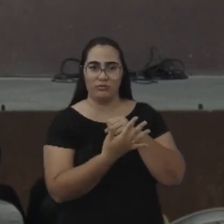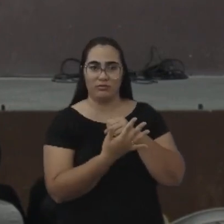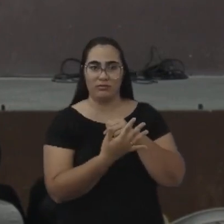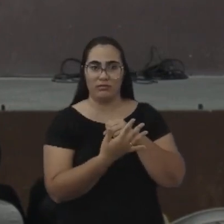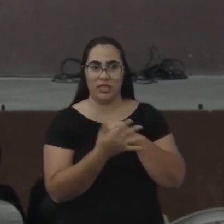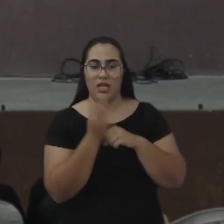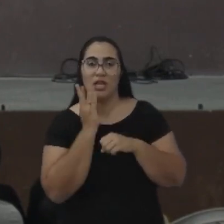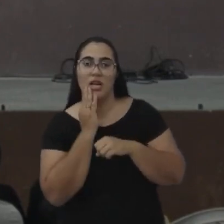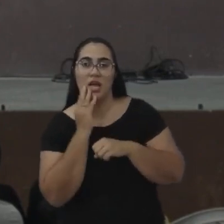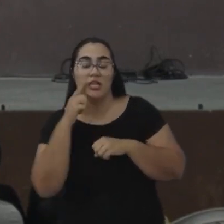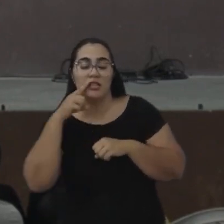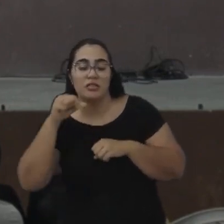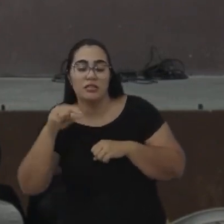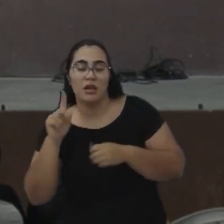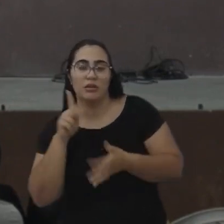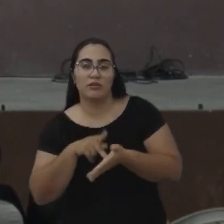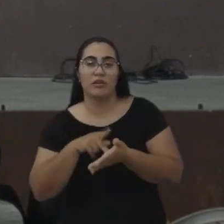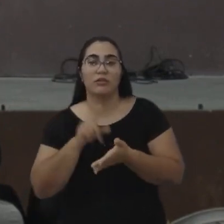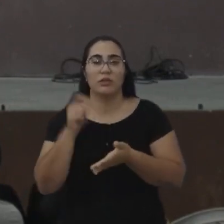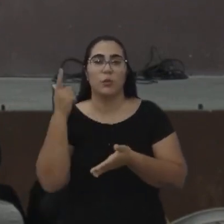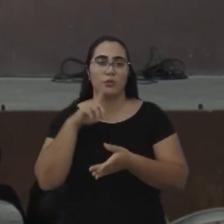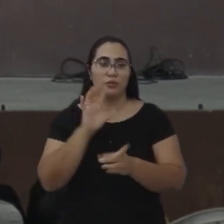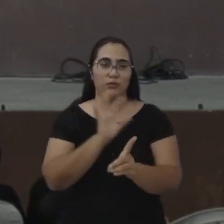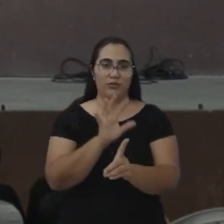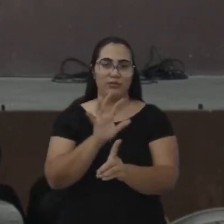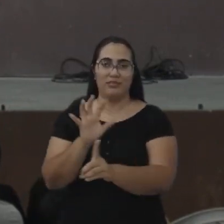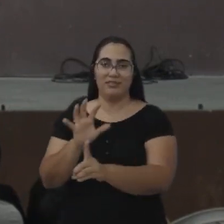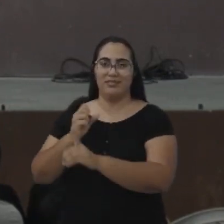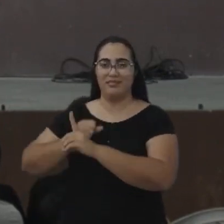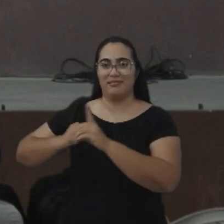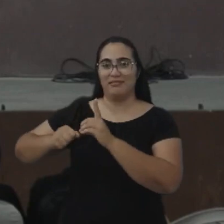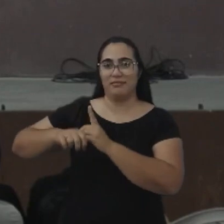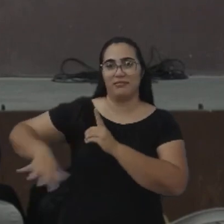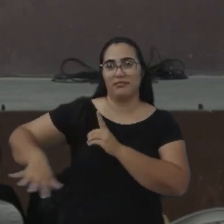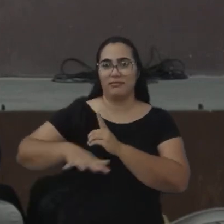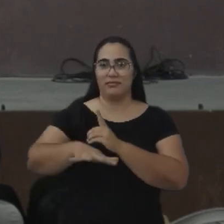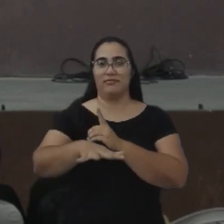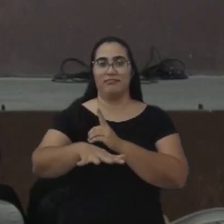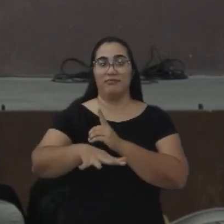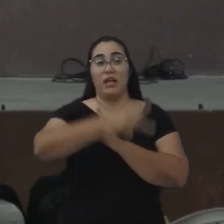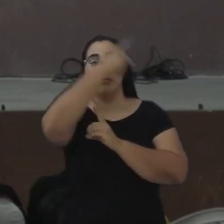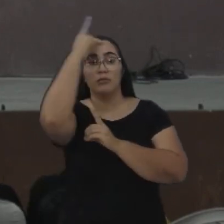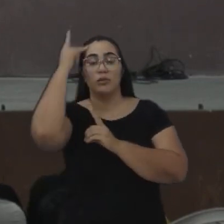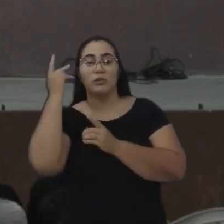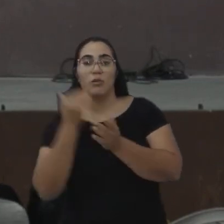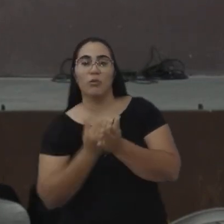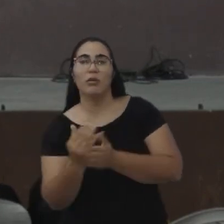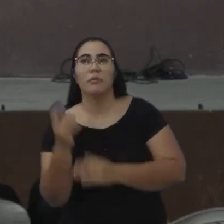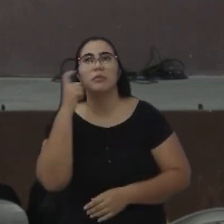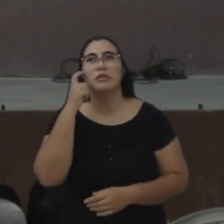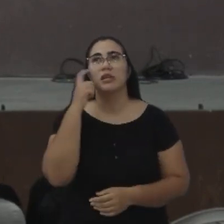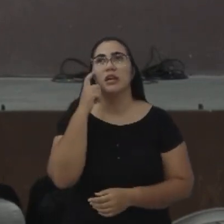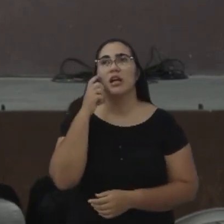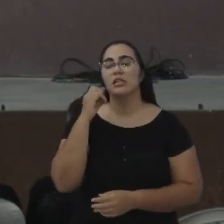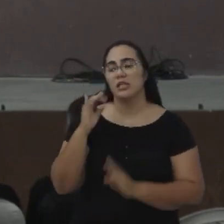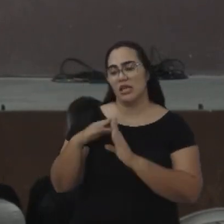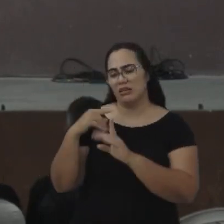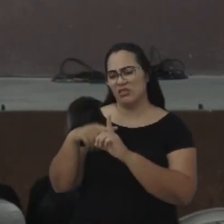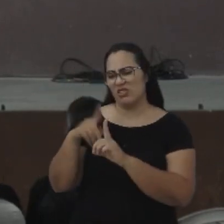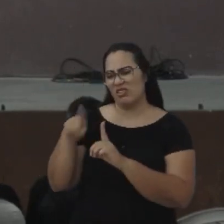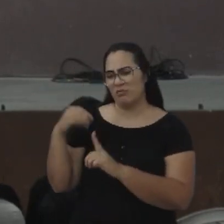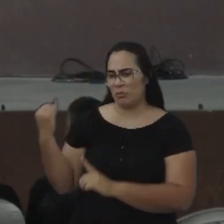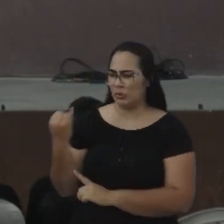Quem era sal de verdade influenciou a sociedade. As pessoas começaram a repensar se a igreja era importante,